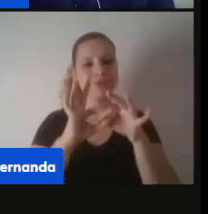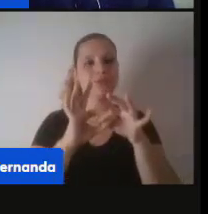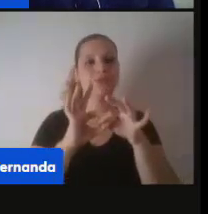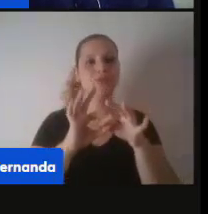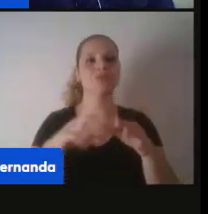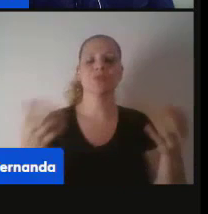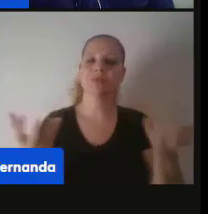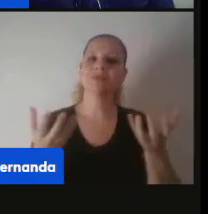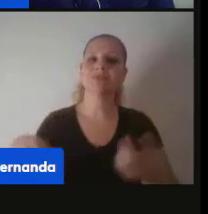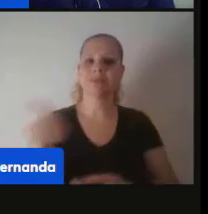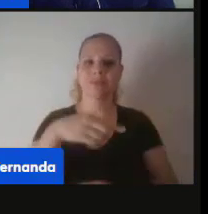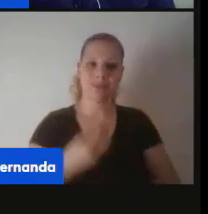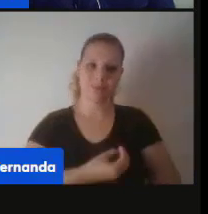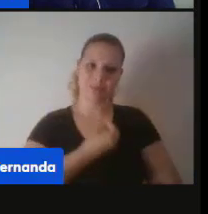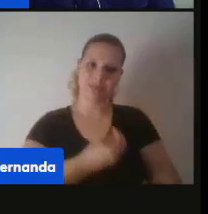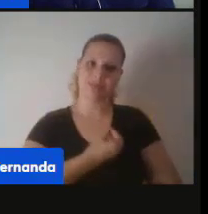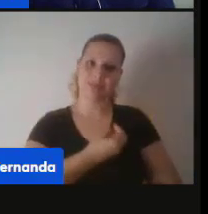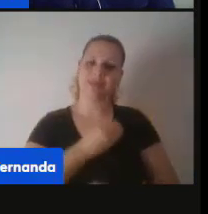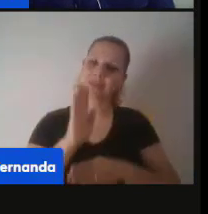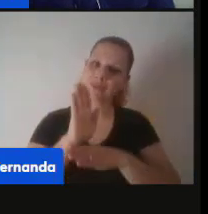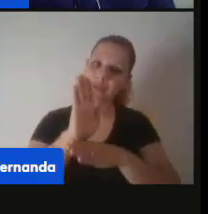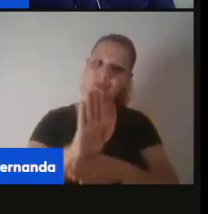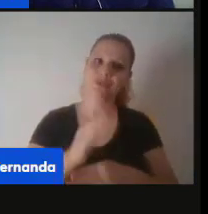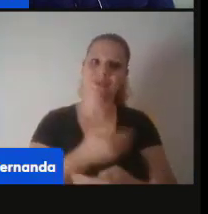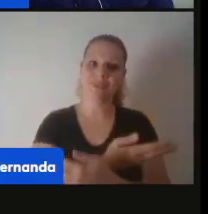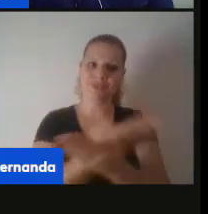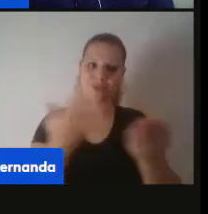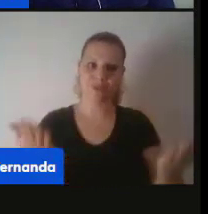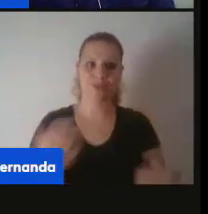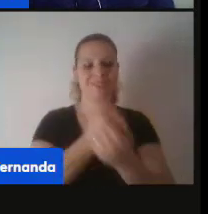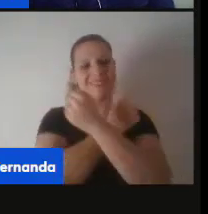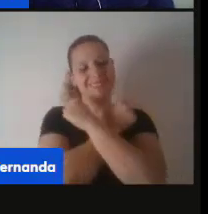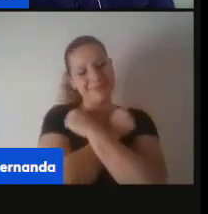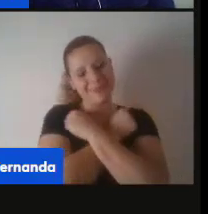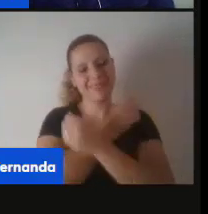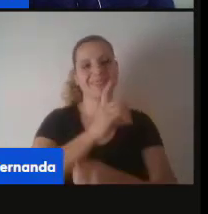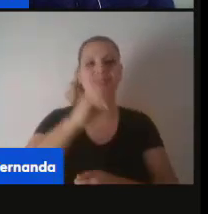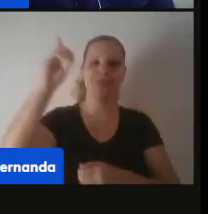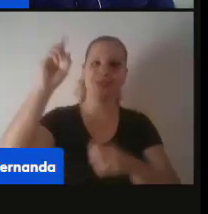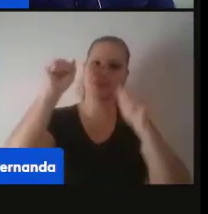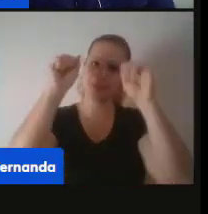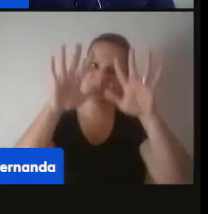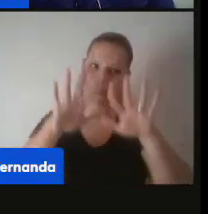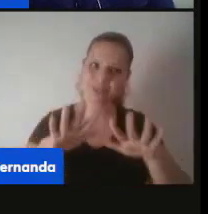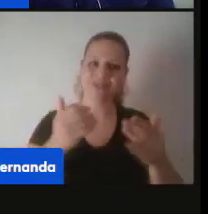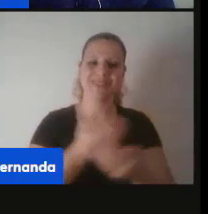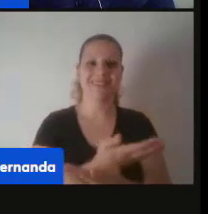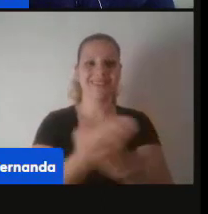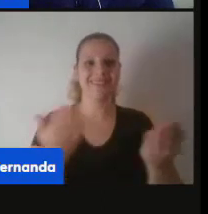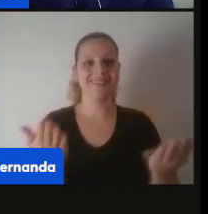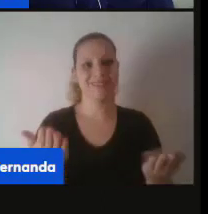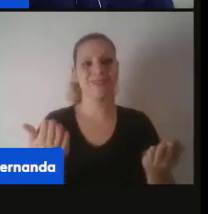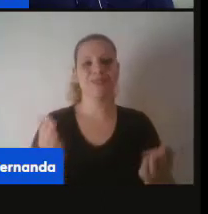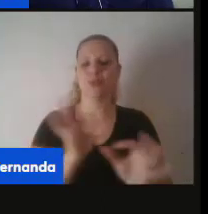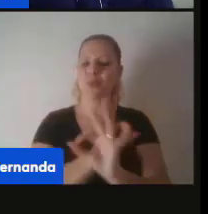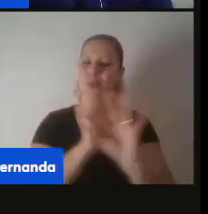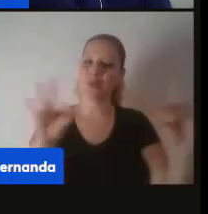participação, o apoio e o trabalho de todos. Abraço, Deus abençoe a todos e um ótimo dia.